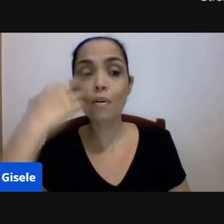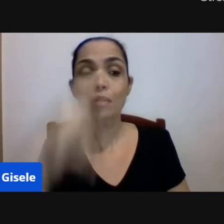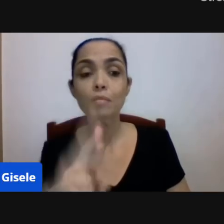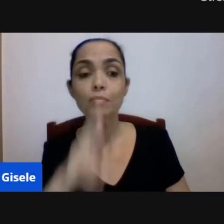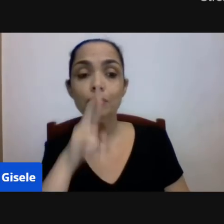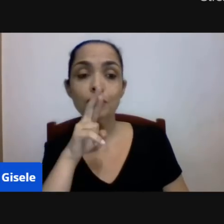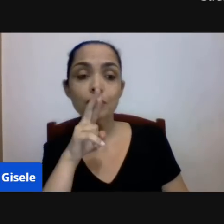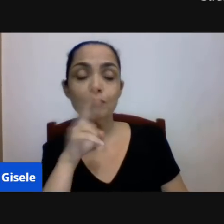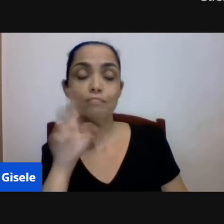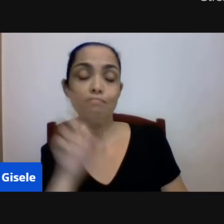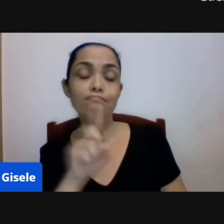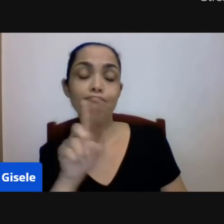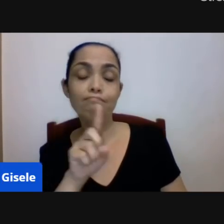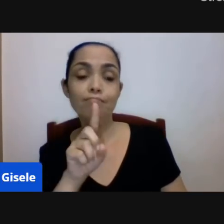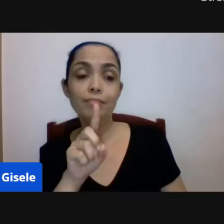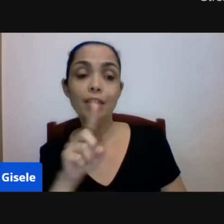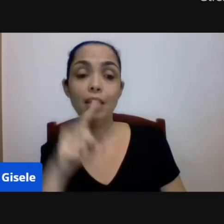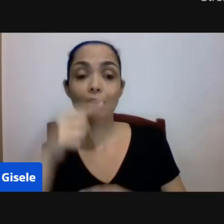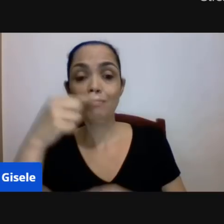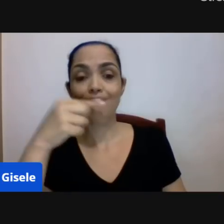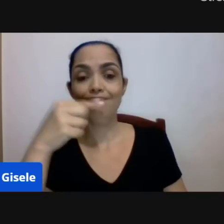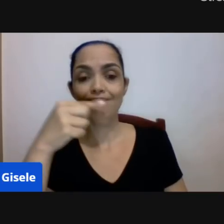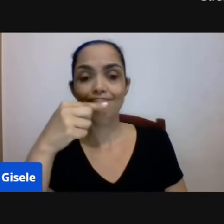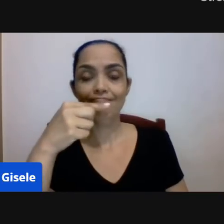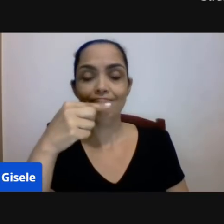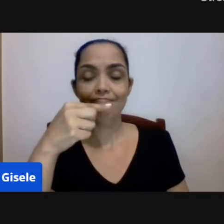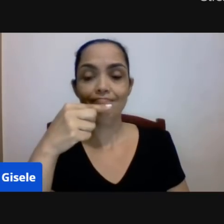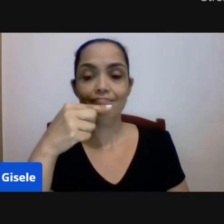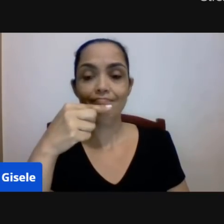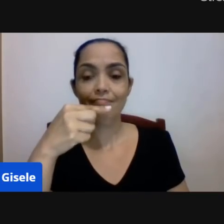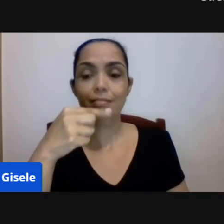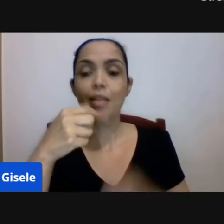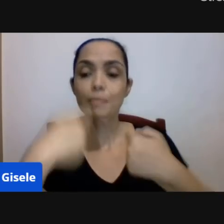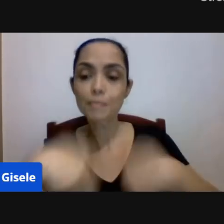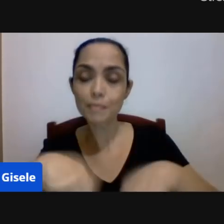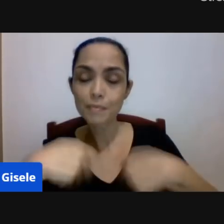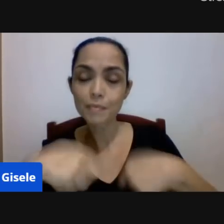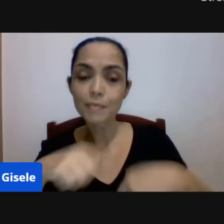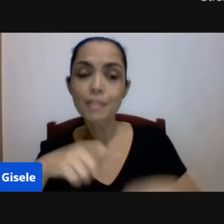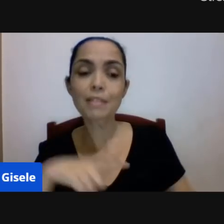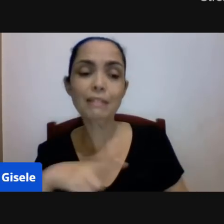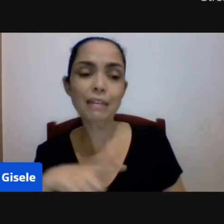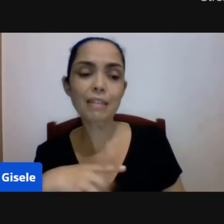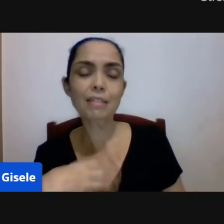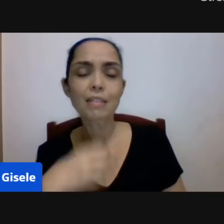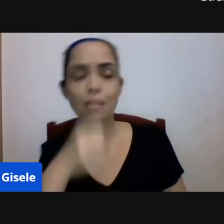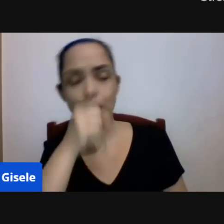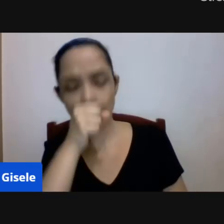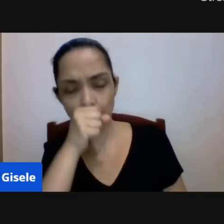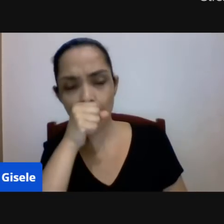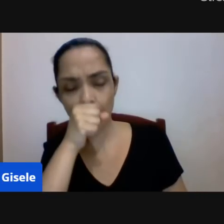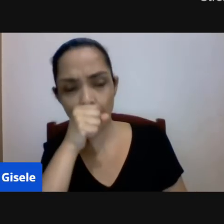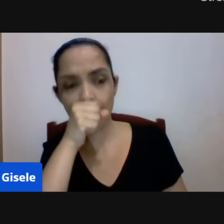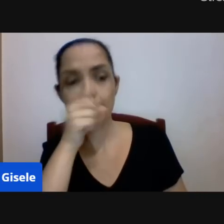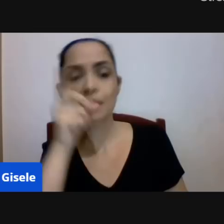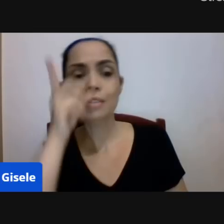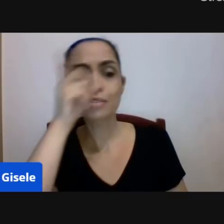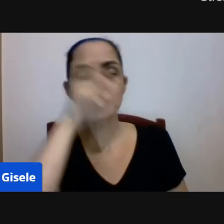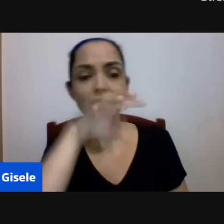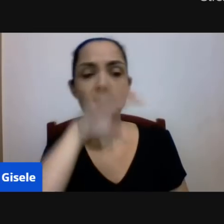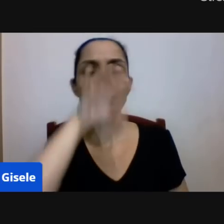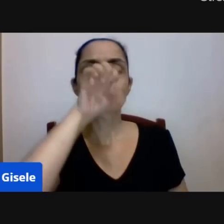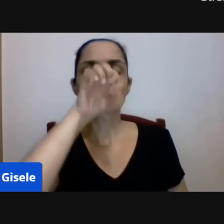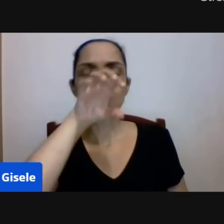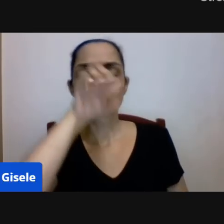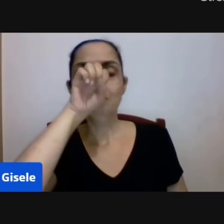de 10 dias do início dos sintomas, mas a pessoa ainda está com tosse, ainda está com dificuldade de respirar. Essa pessoa não